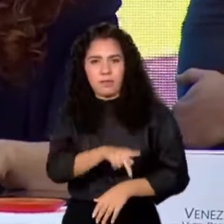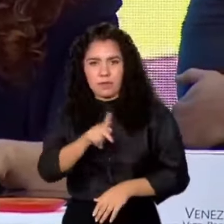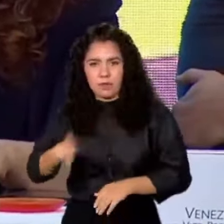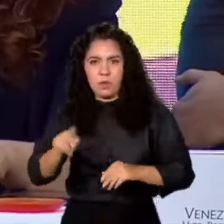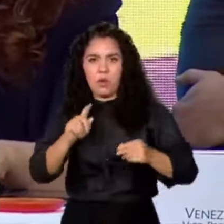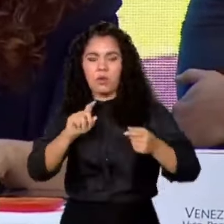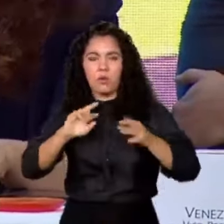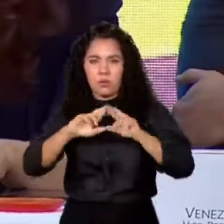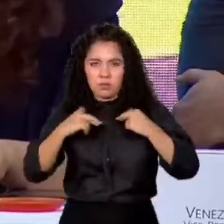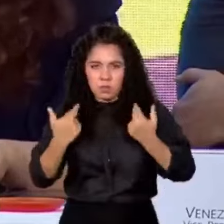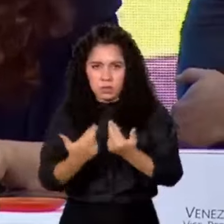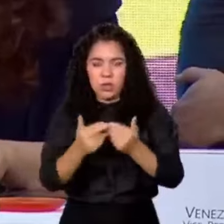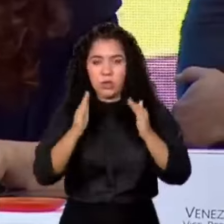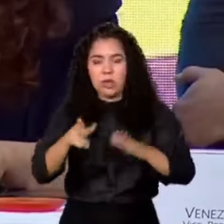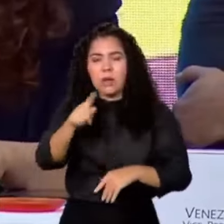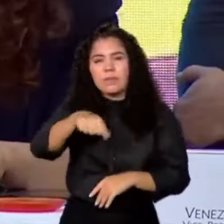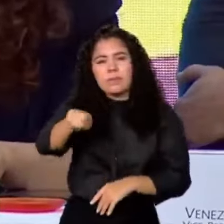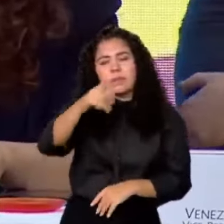terem uma ideia,